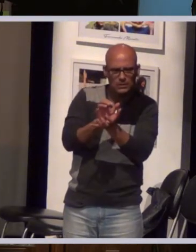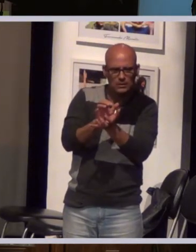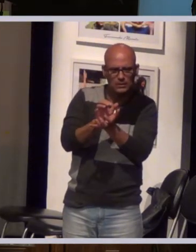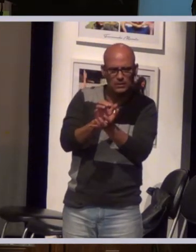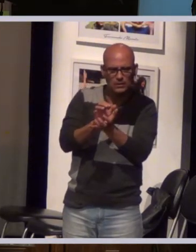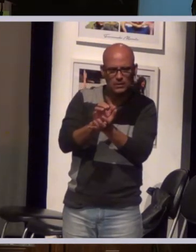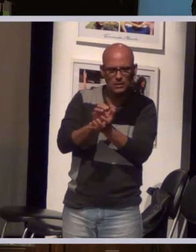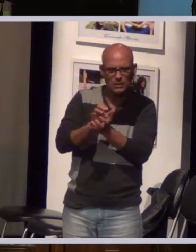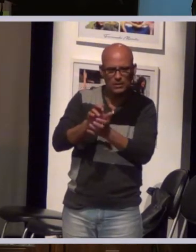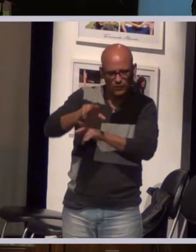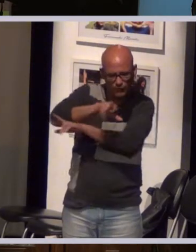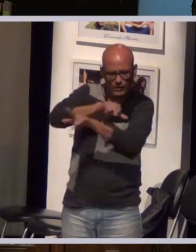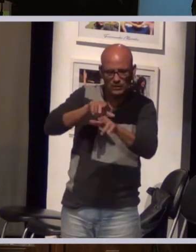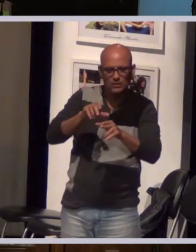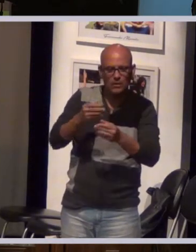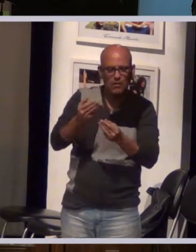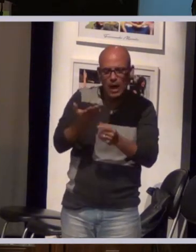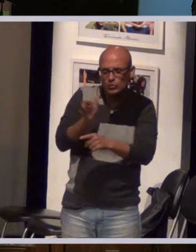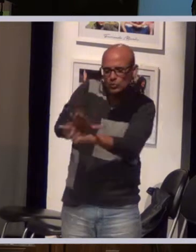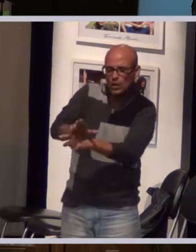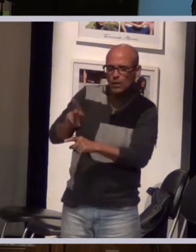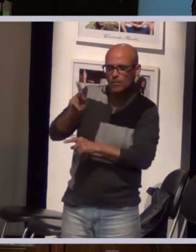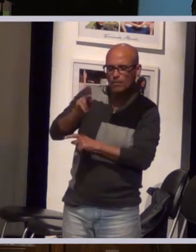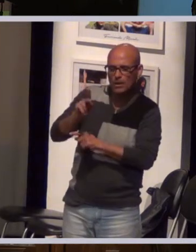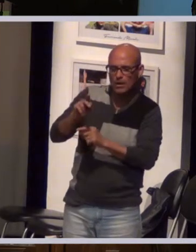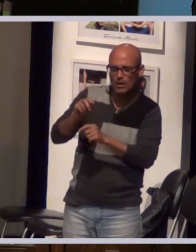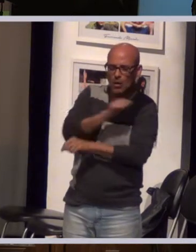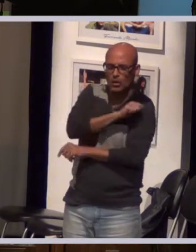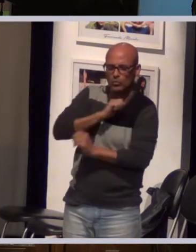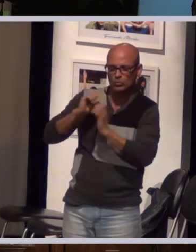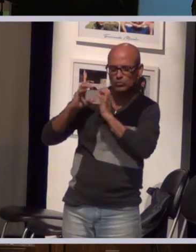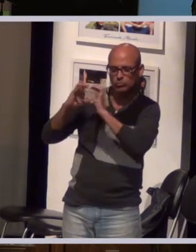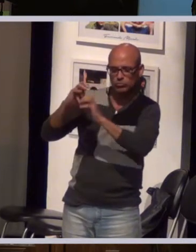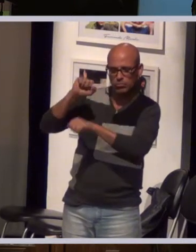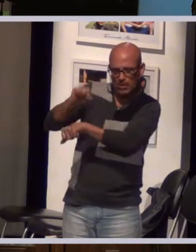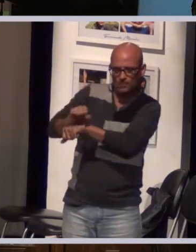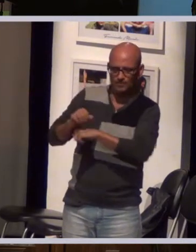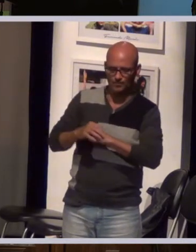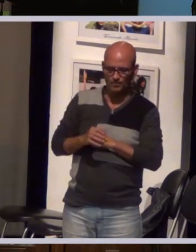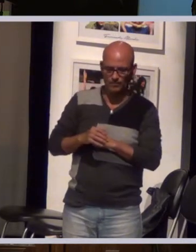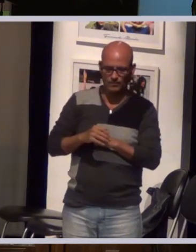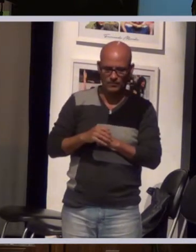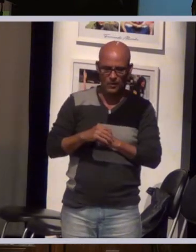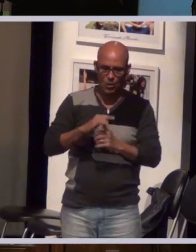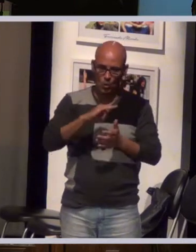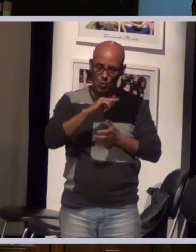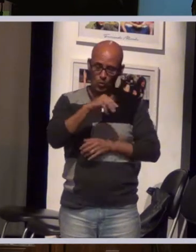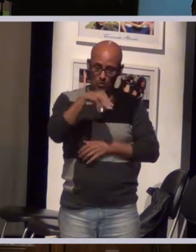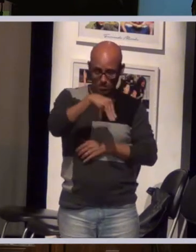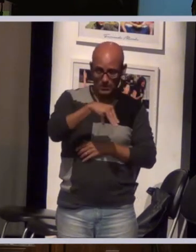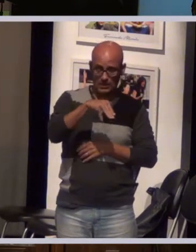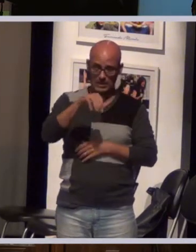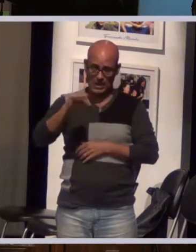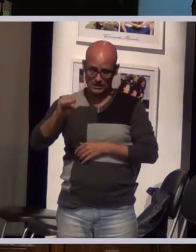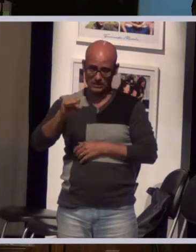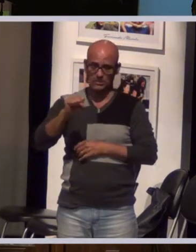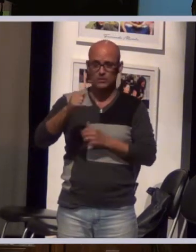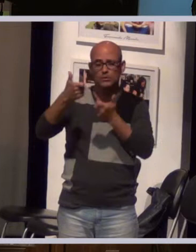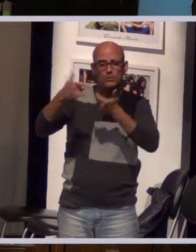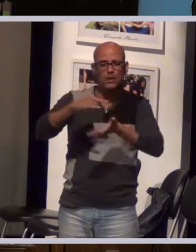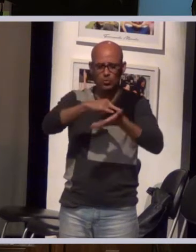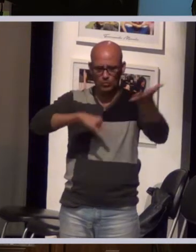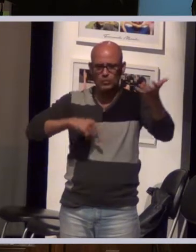paralisia cerebral. Segundo o documento do Ministério da Saúde, Diretrizes de Atenção à Pessoa com